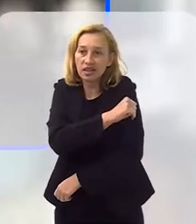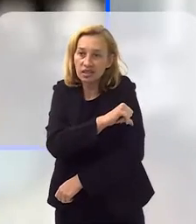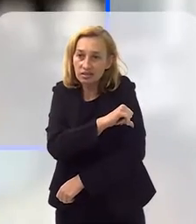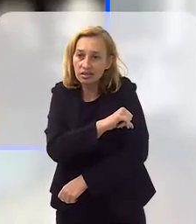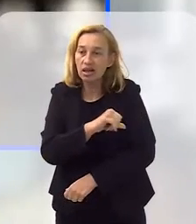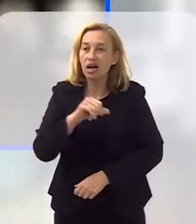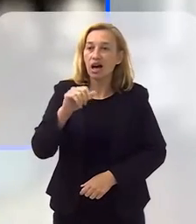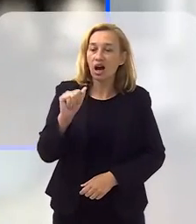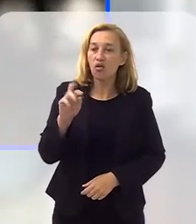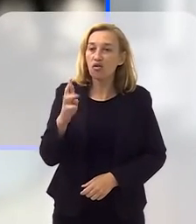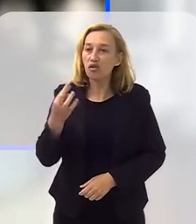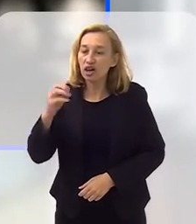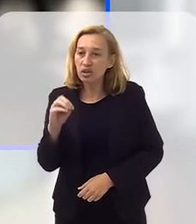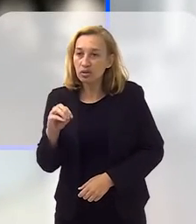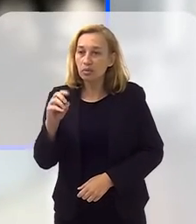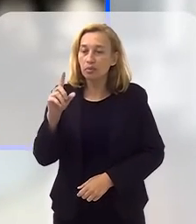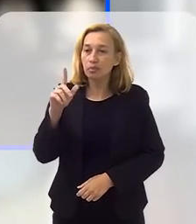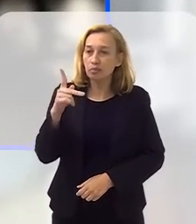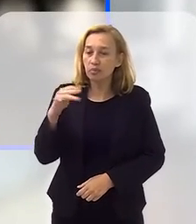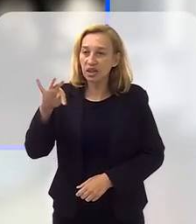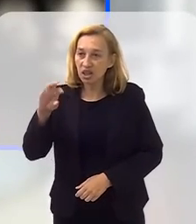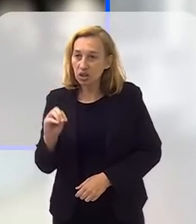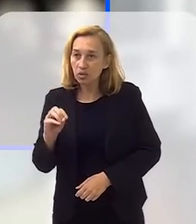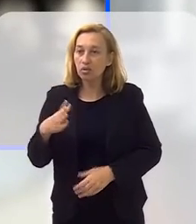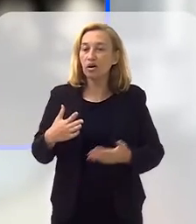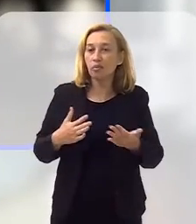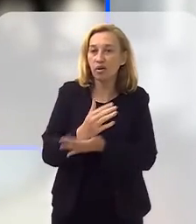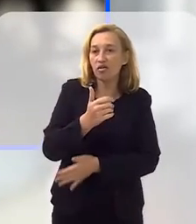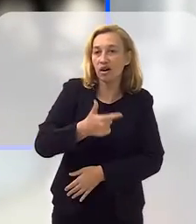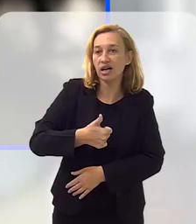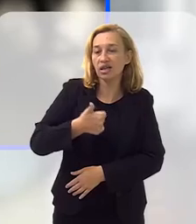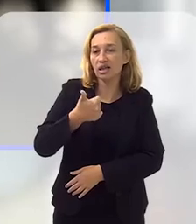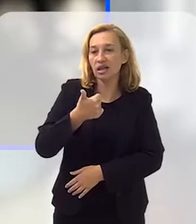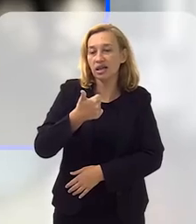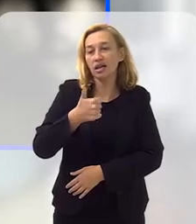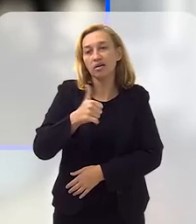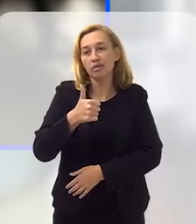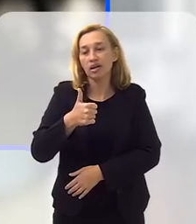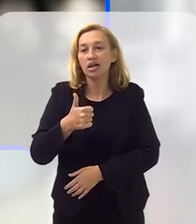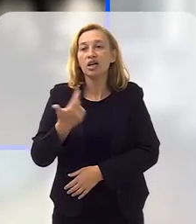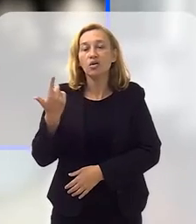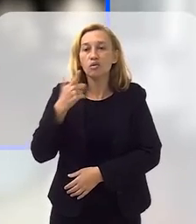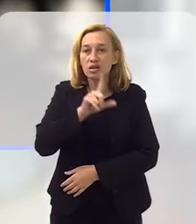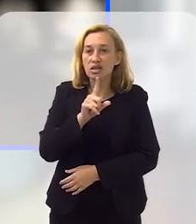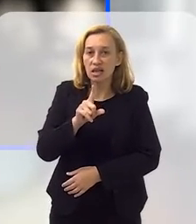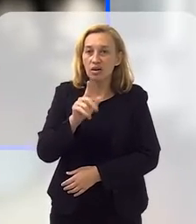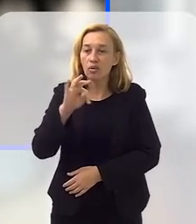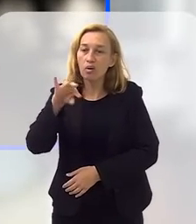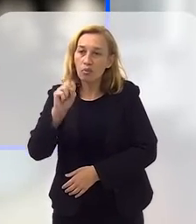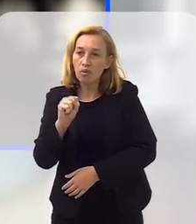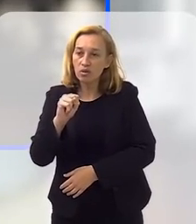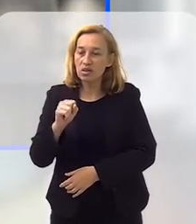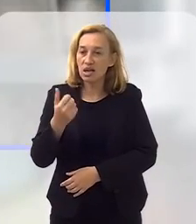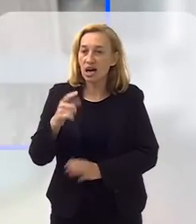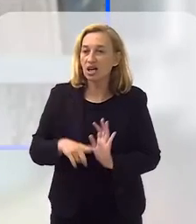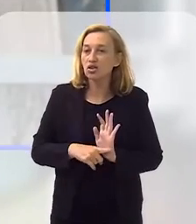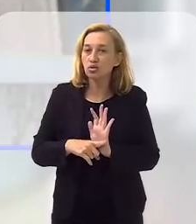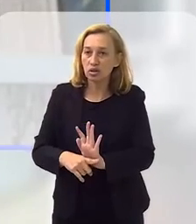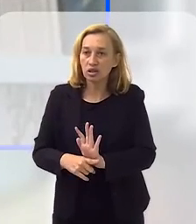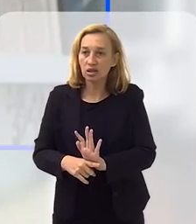enfermagem na escola Alfredo Pinto, acaba sendo aprovada entre as 10 primeiras e, com isso, ainda consegue uma bolsa